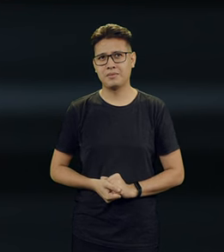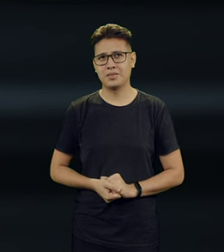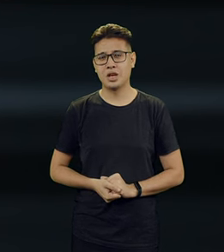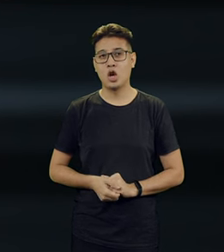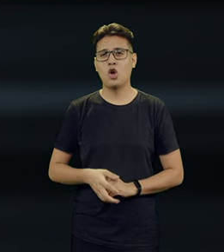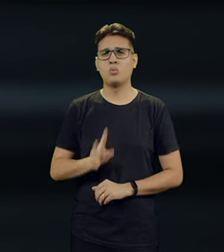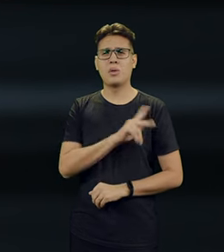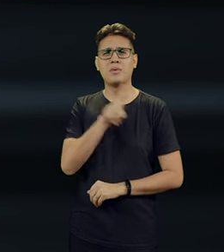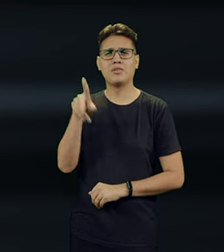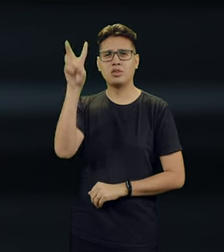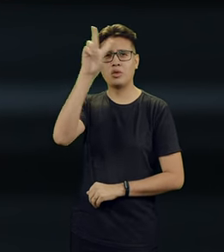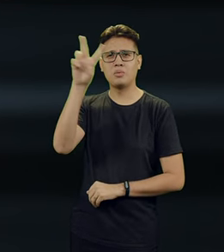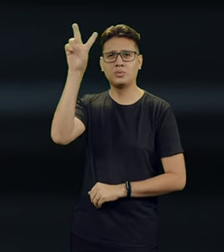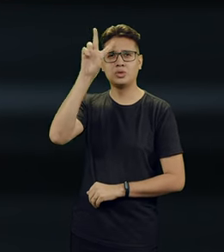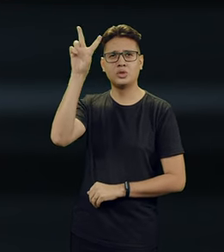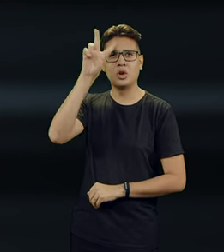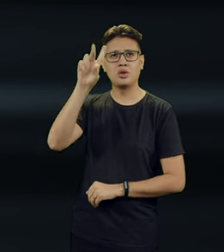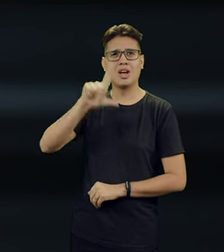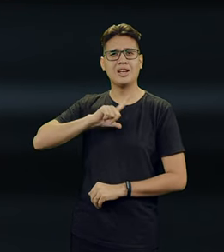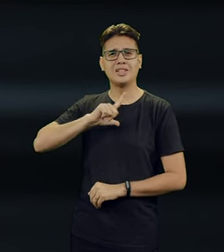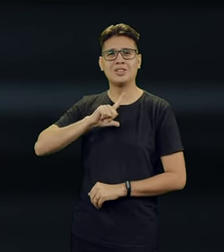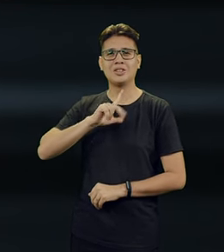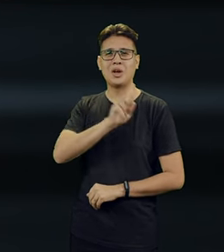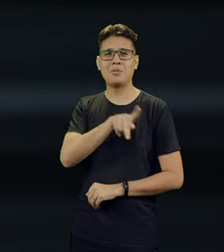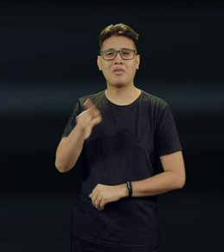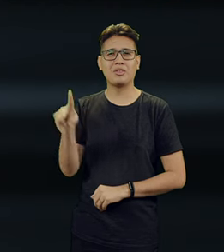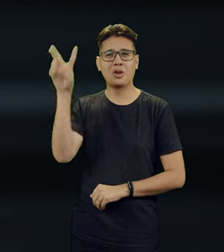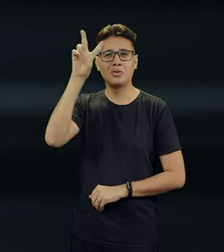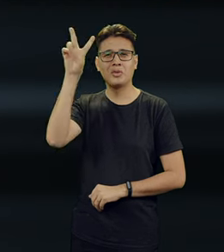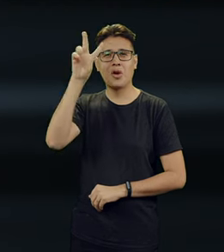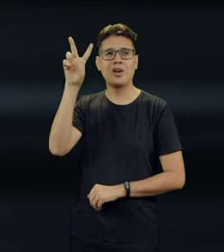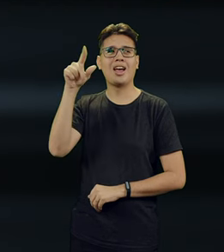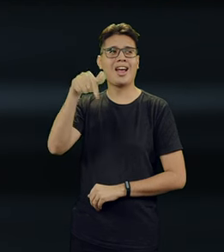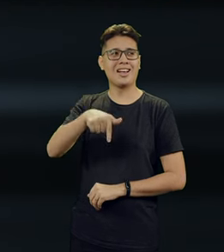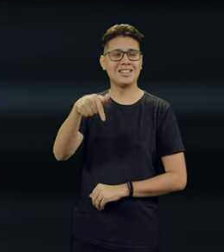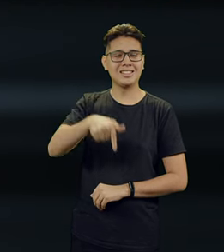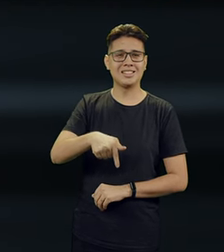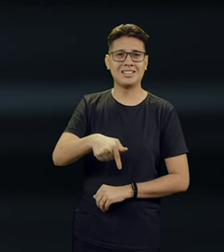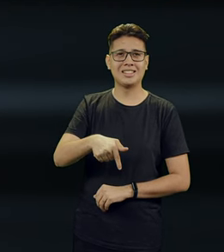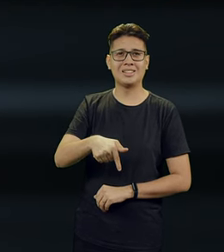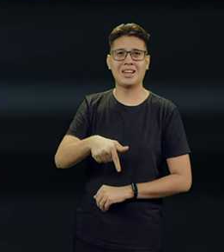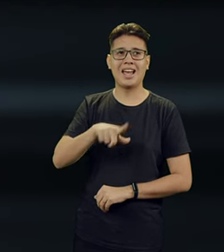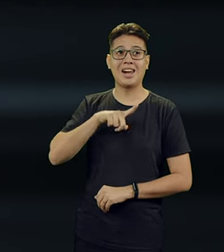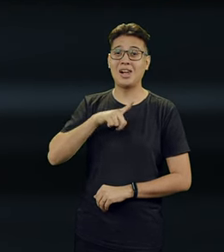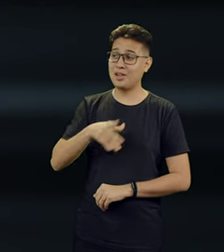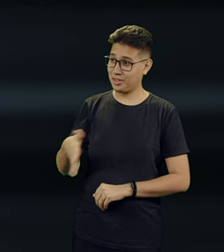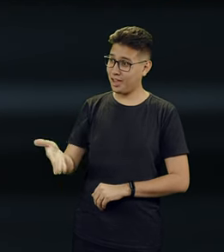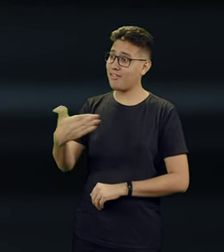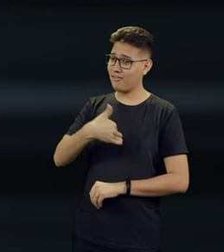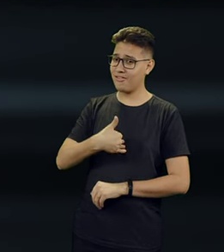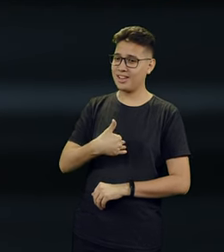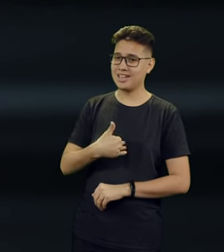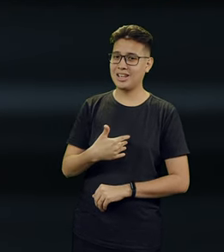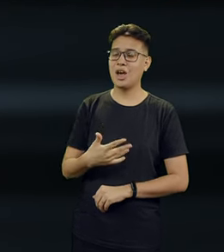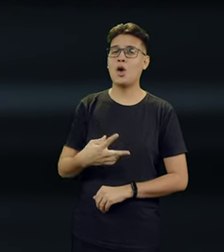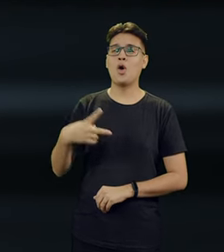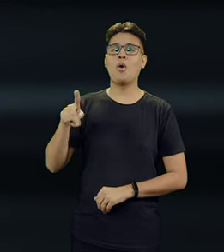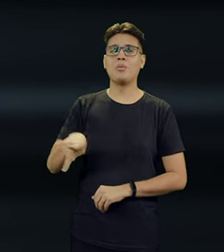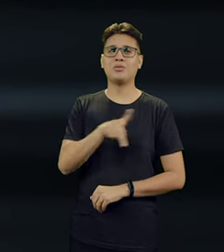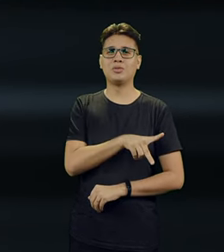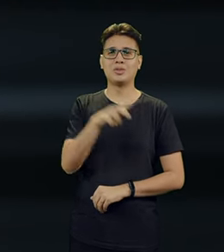história aqui em nosso meio? Se tiver, vem daqui à frente, professor de